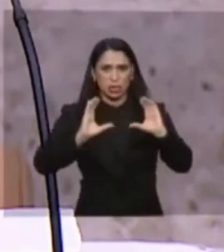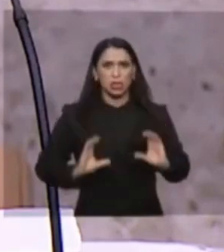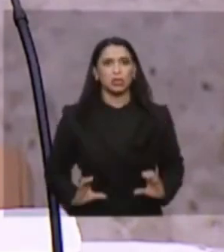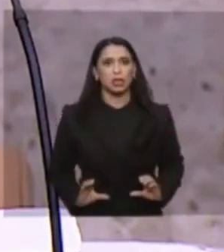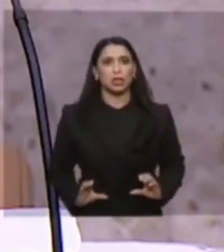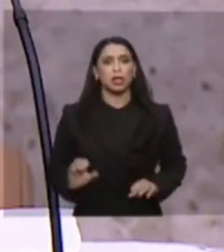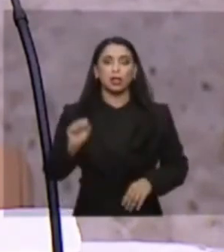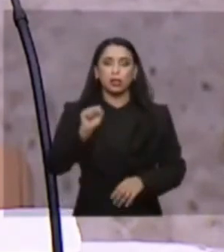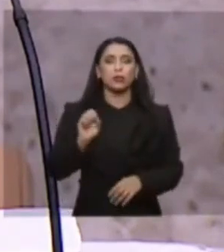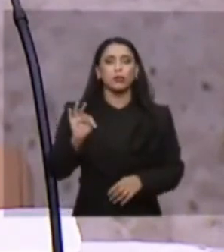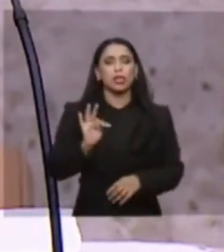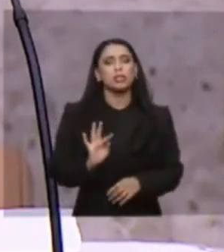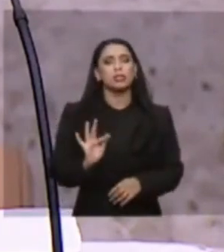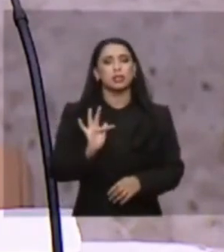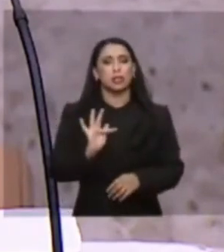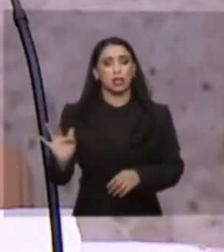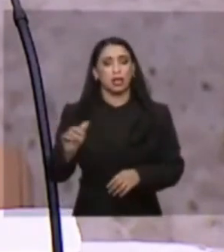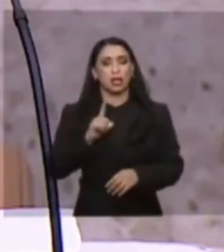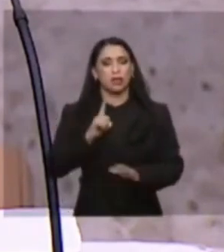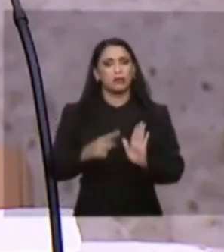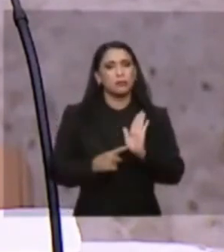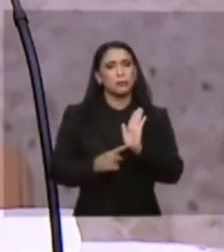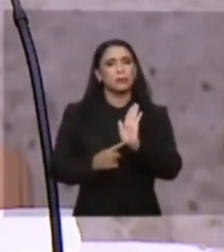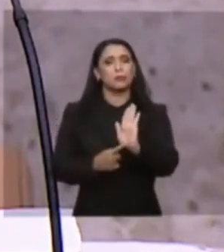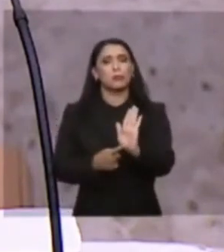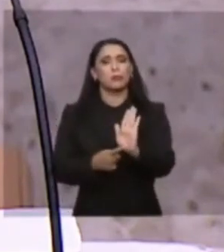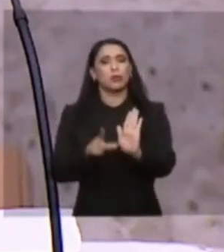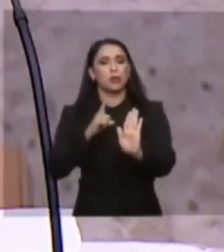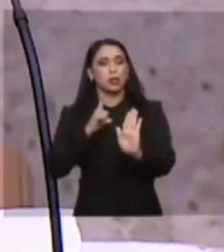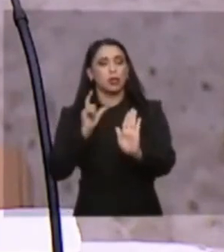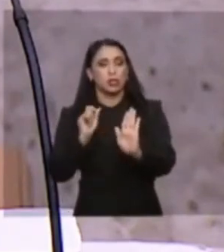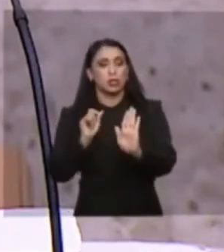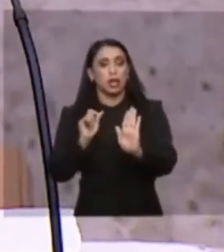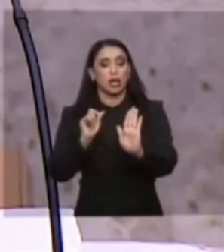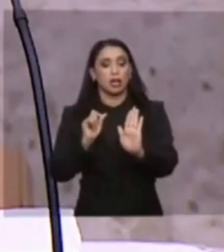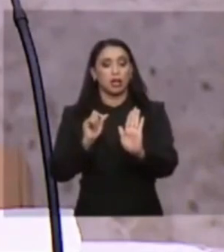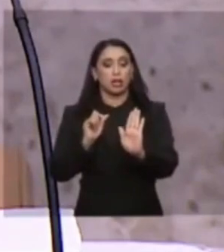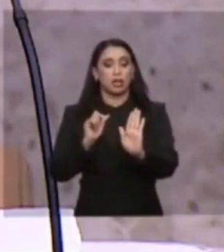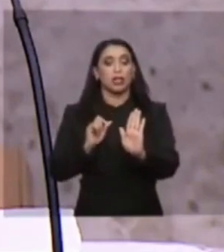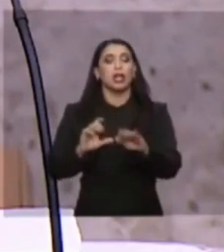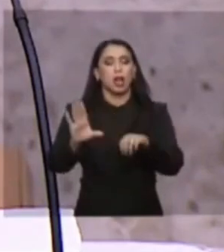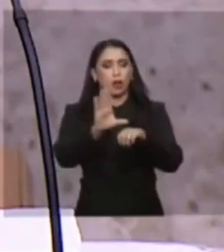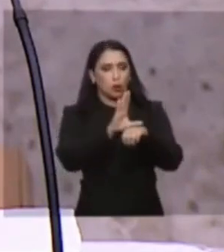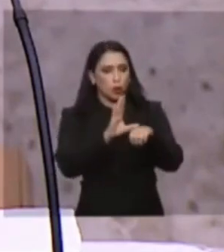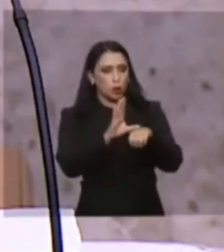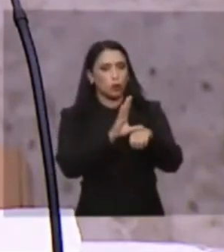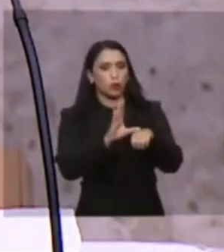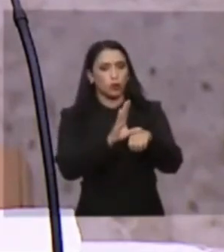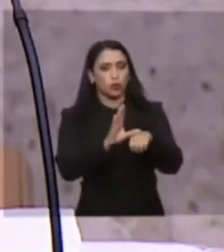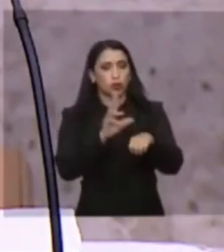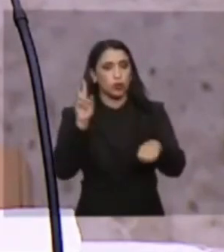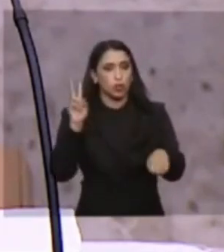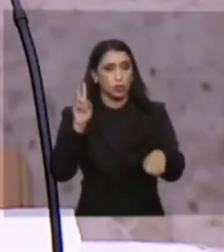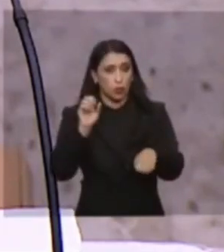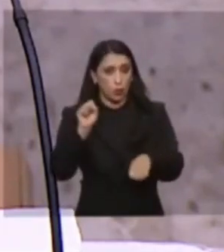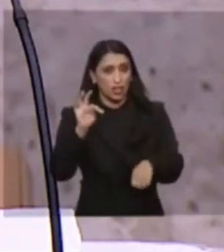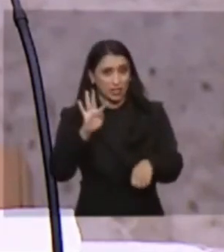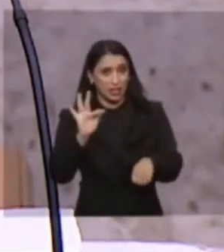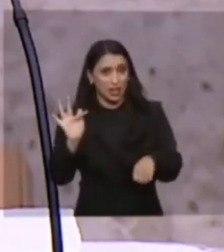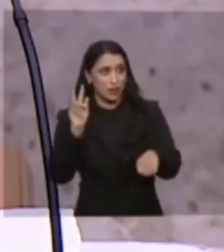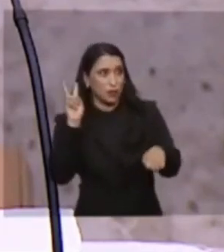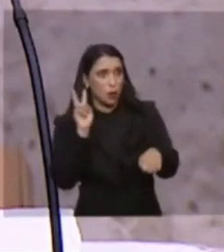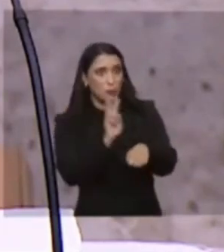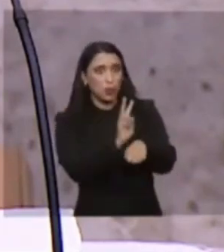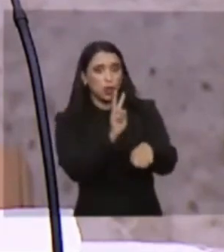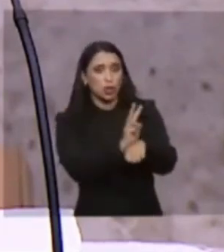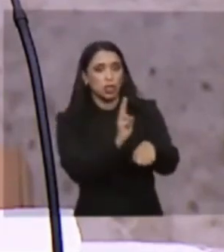Supremo Tribunal Federal, por expressa delegação da Assembleia Nacional Constituinte, é o guardião. É